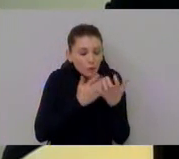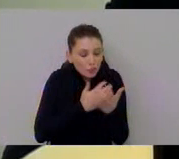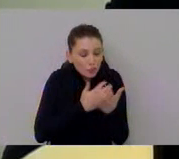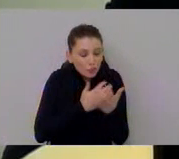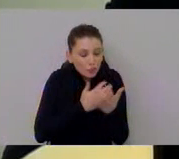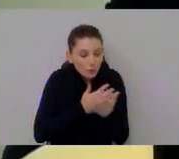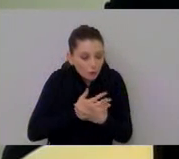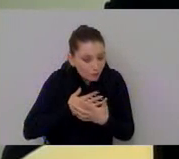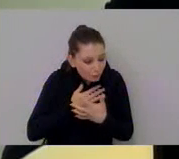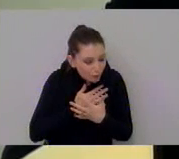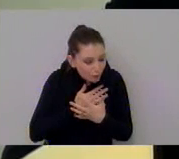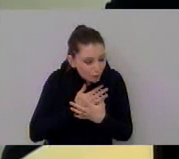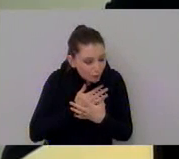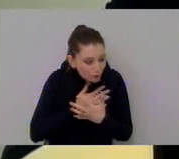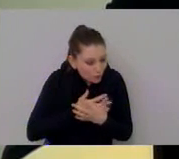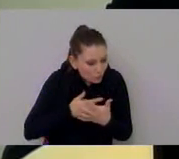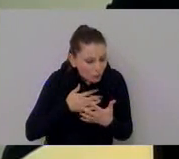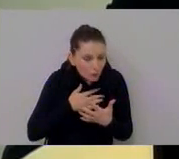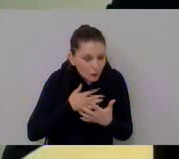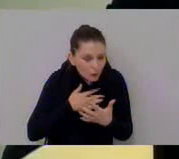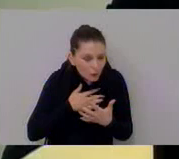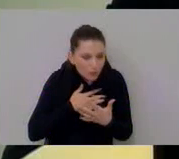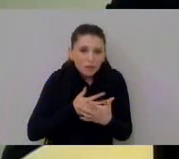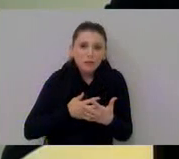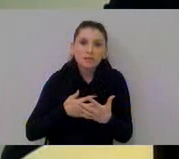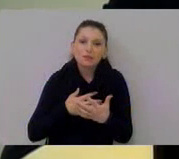Daniel Freitas,